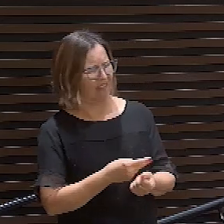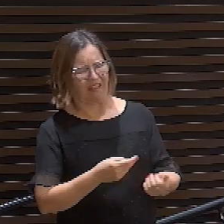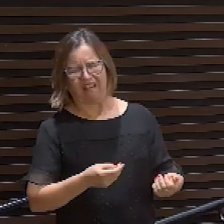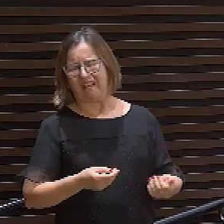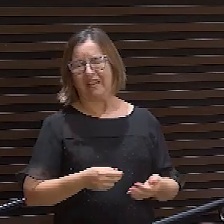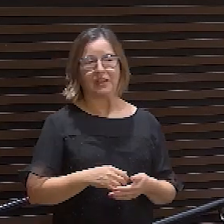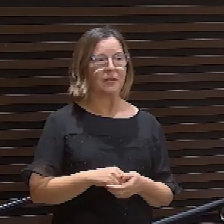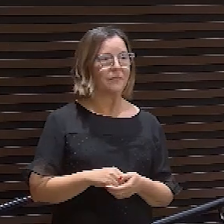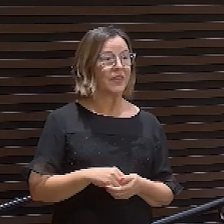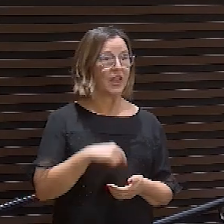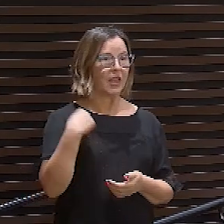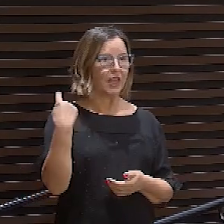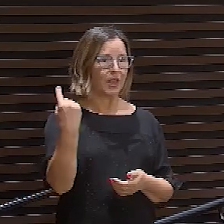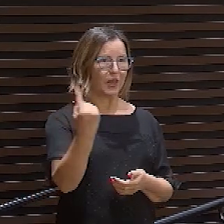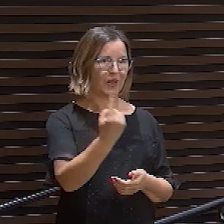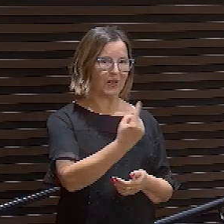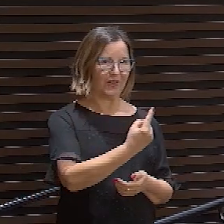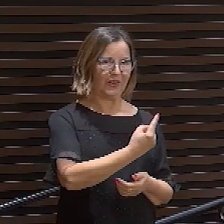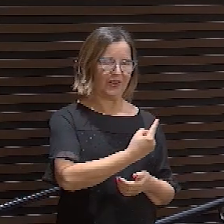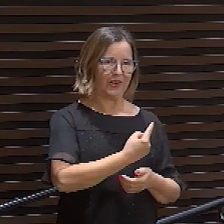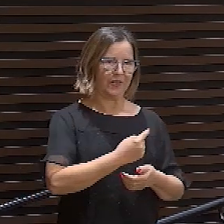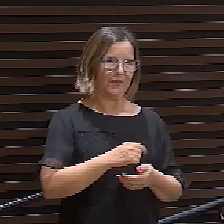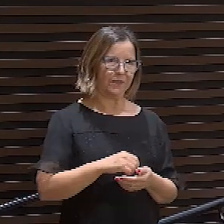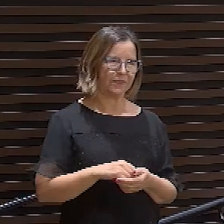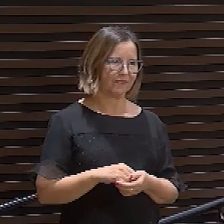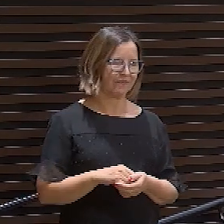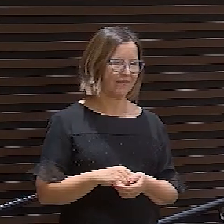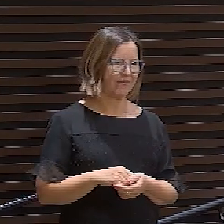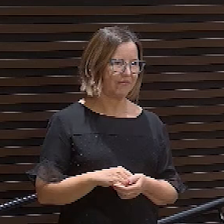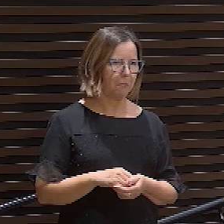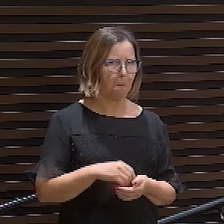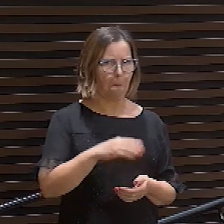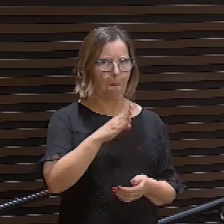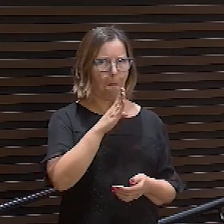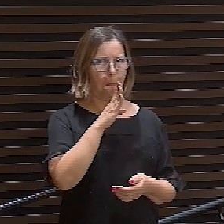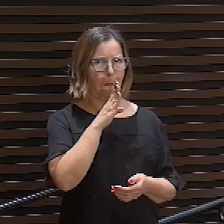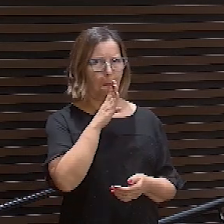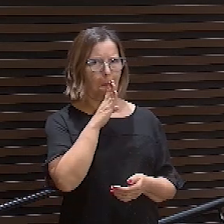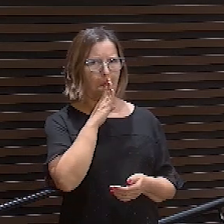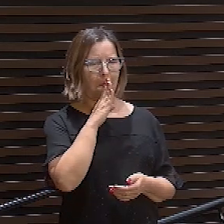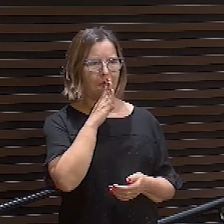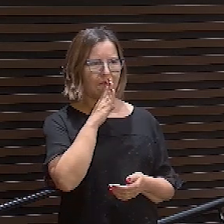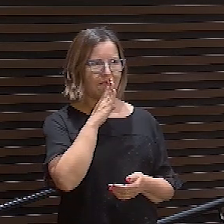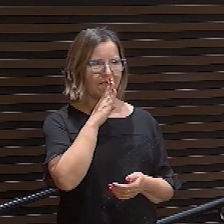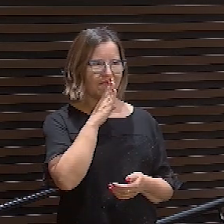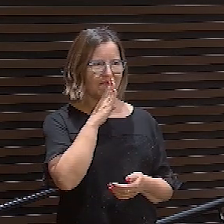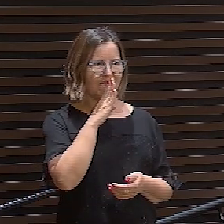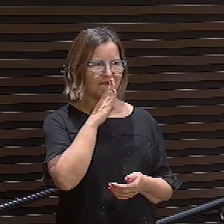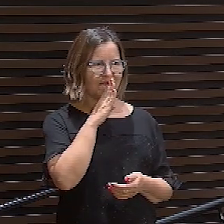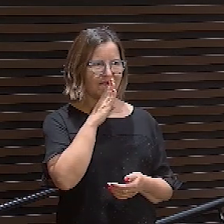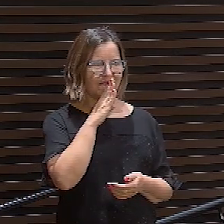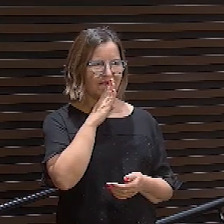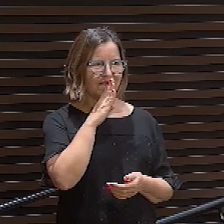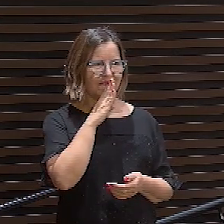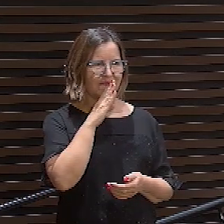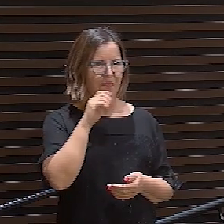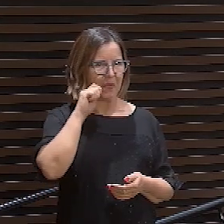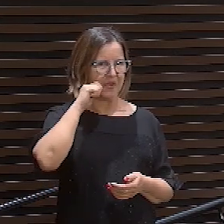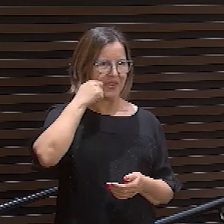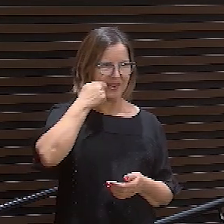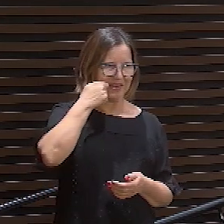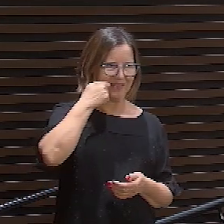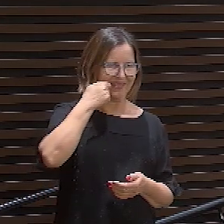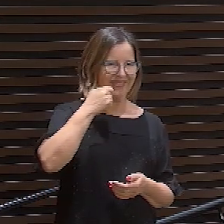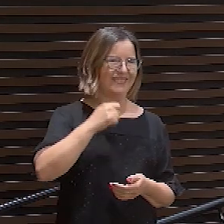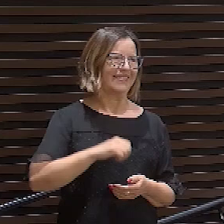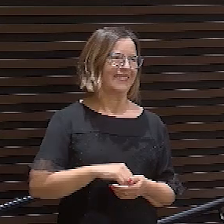E nós ficamos no mutismo da nossa alma secreta, sem poder